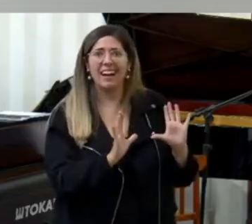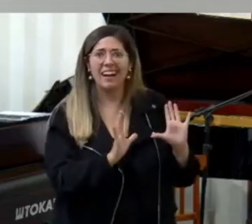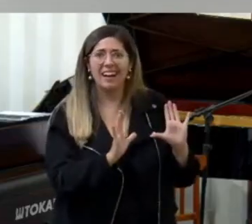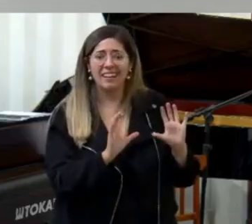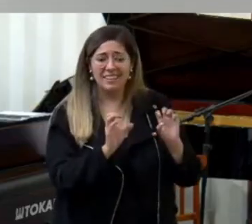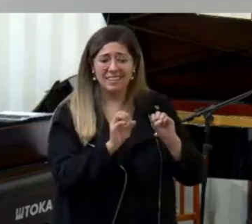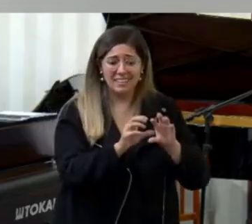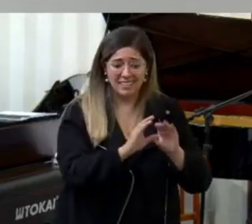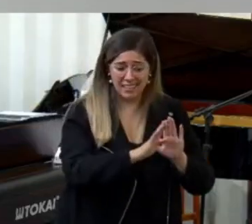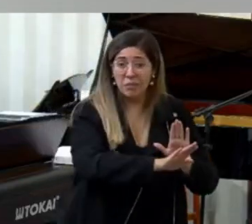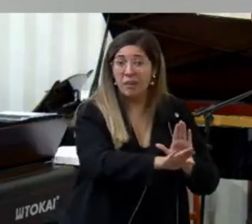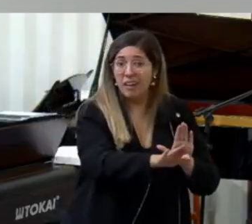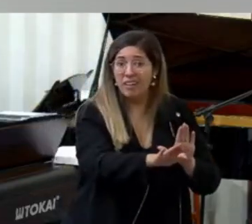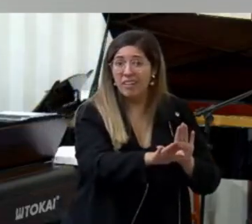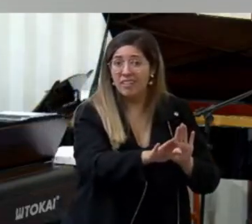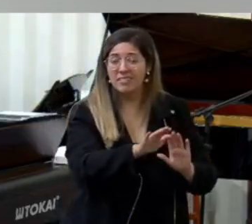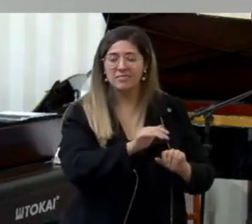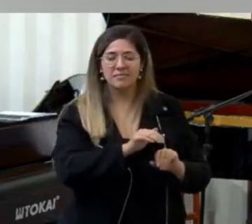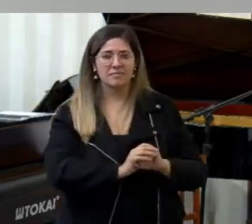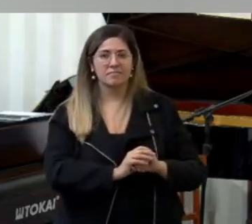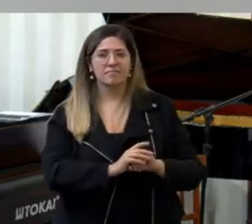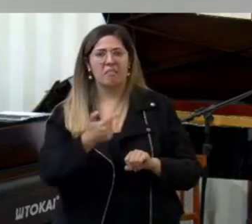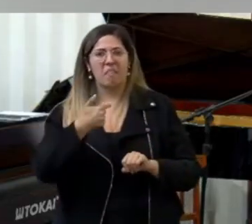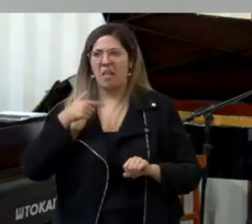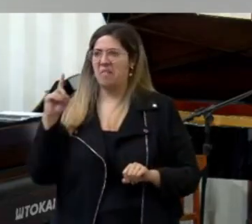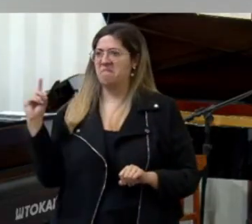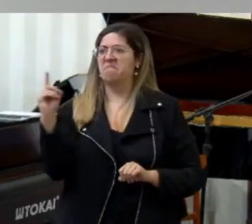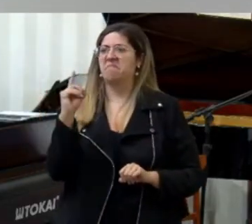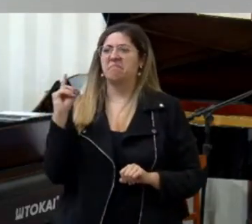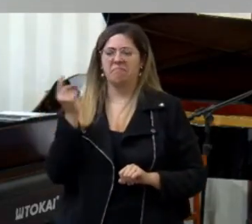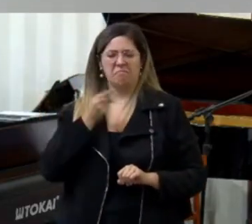isso? Davi diz, eu não.